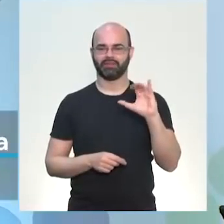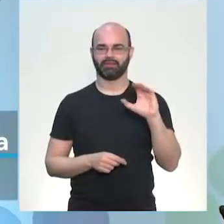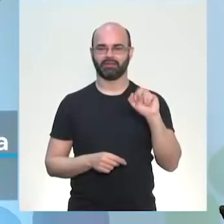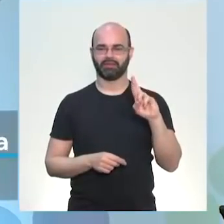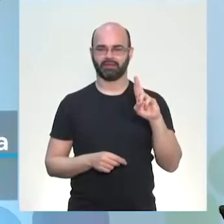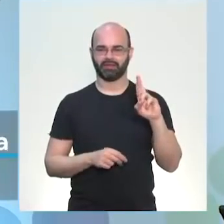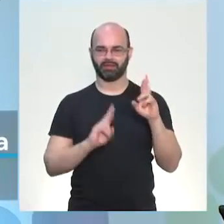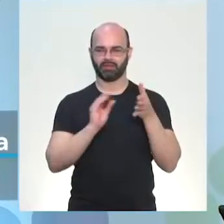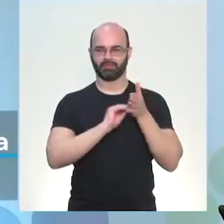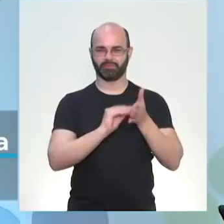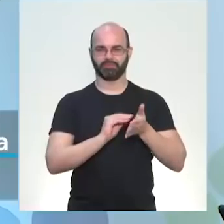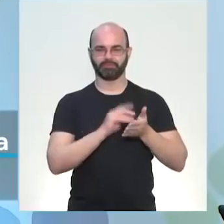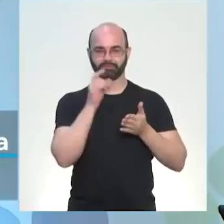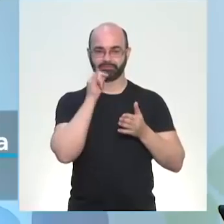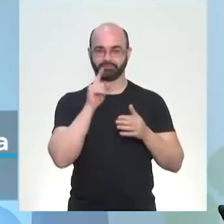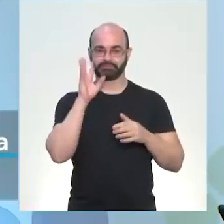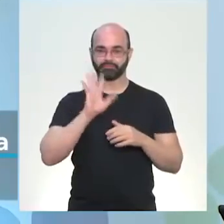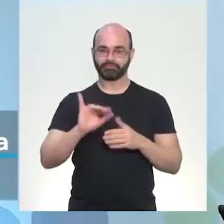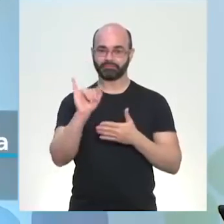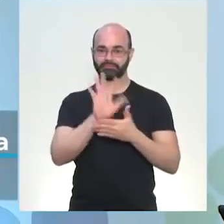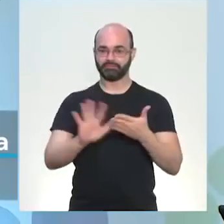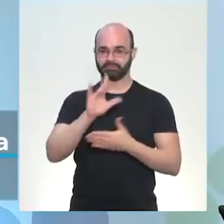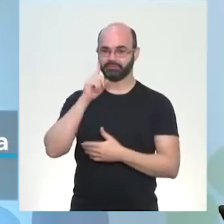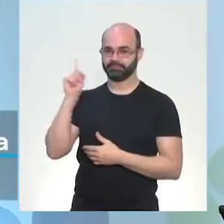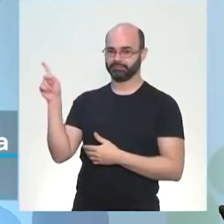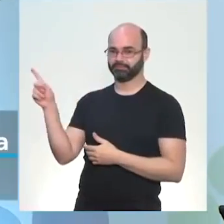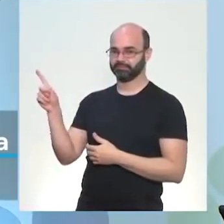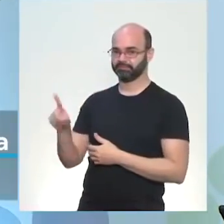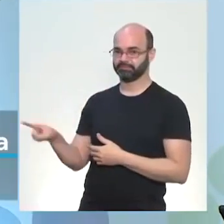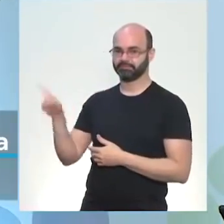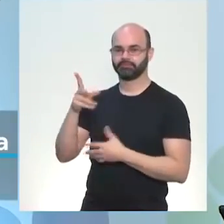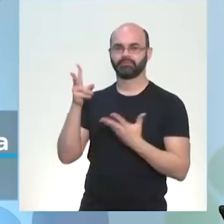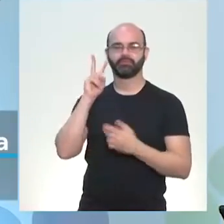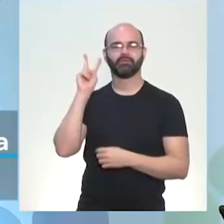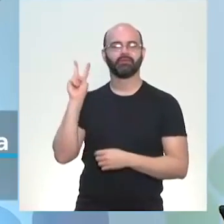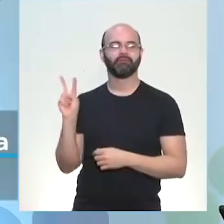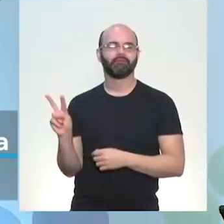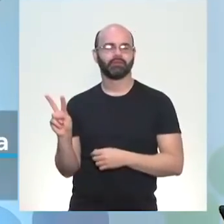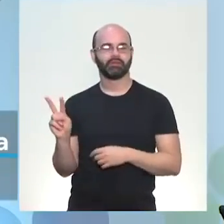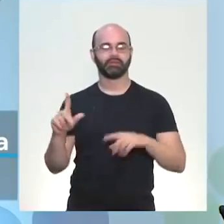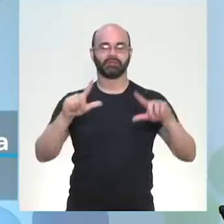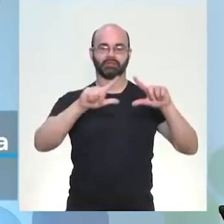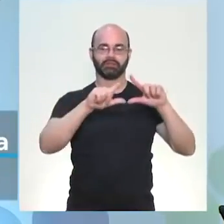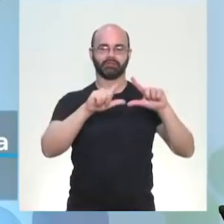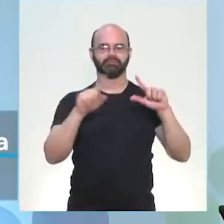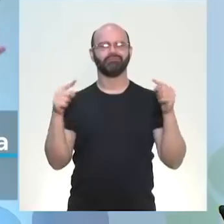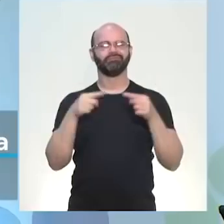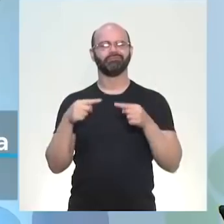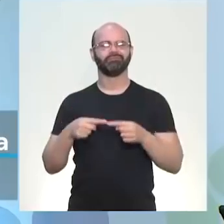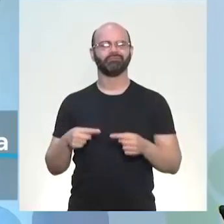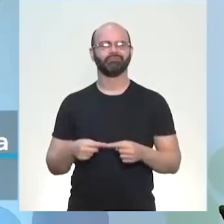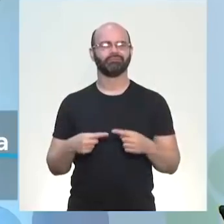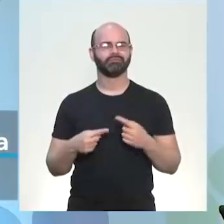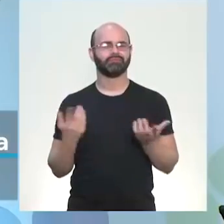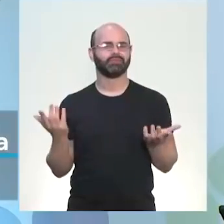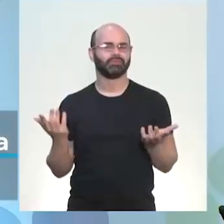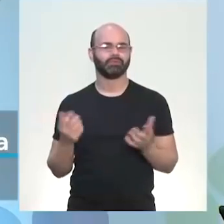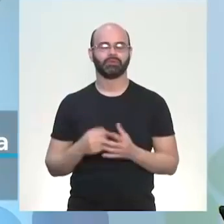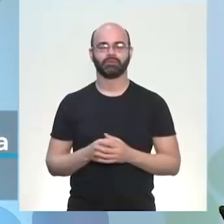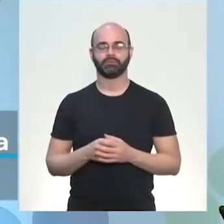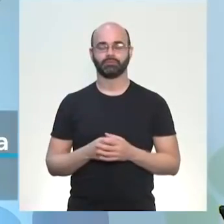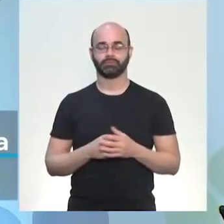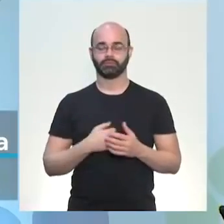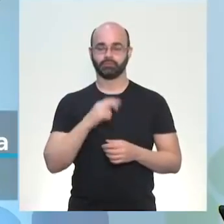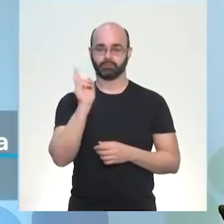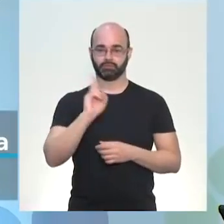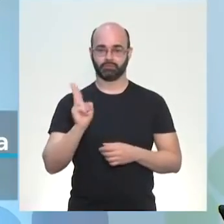eu dei os nomes aí para vocês, e agora eu quero então que vocês observem o triângulo e classifiquem. Então, o que eu fiz agora? Eu te dei os